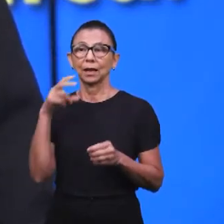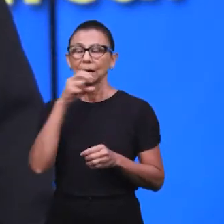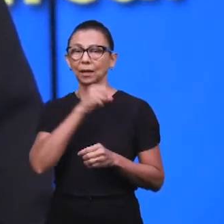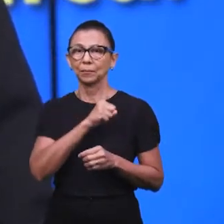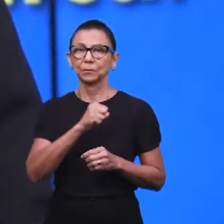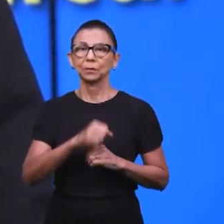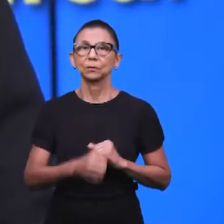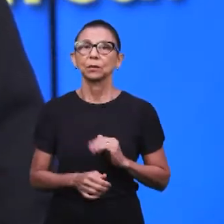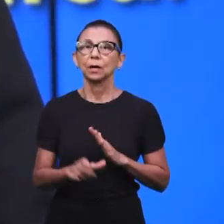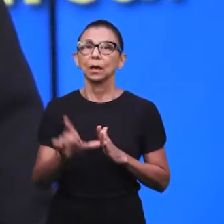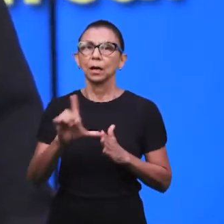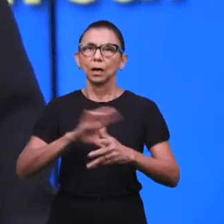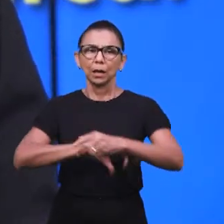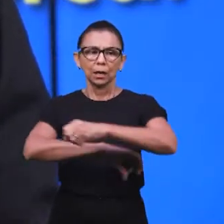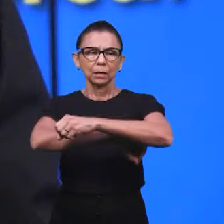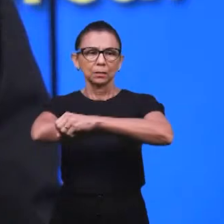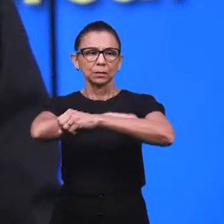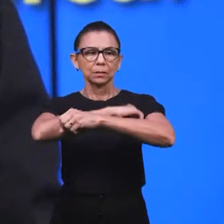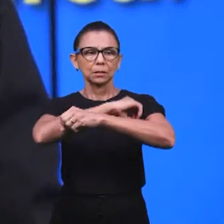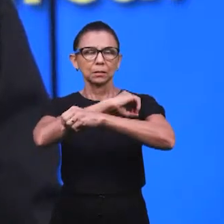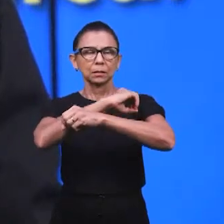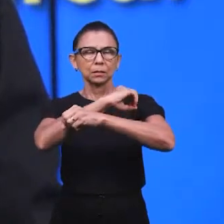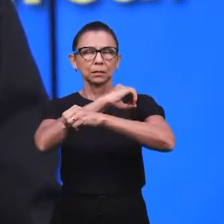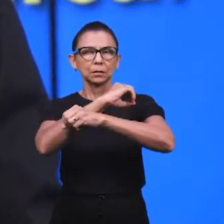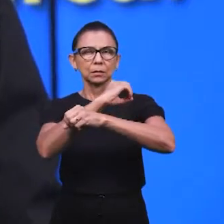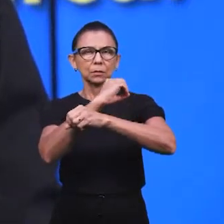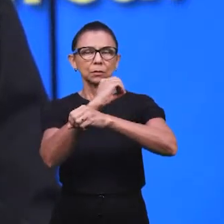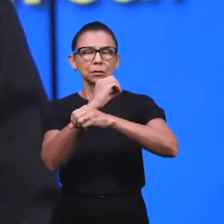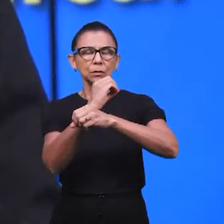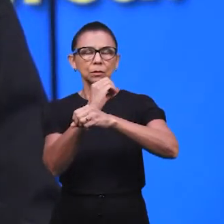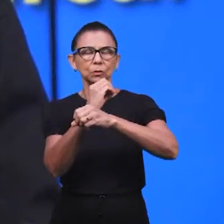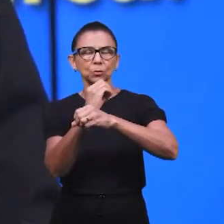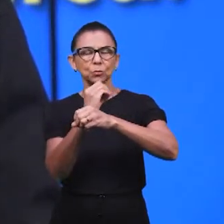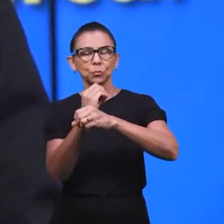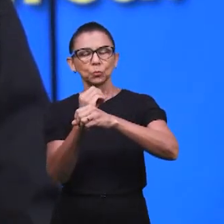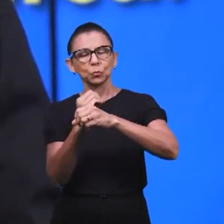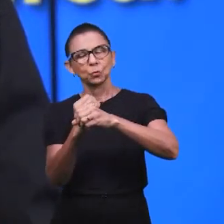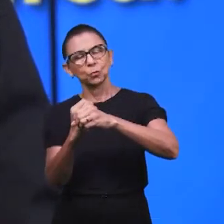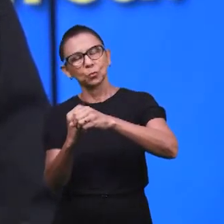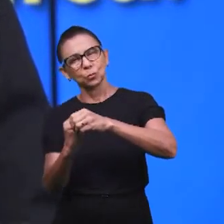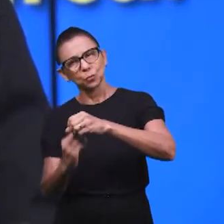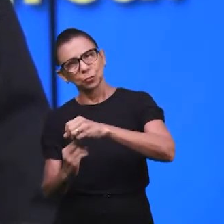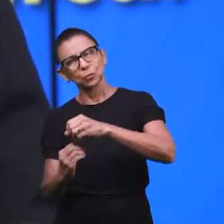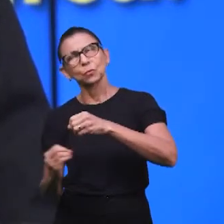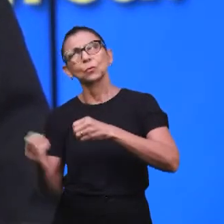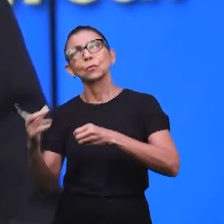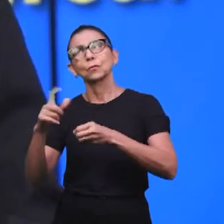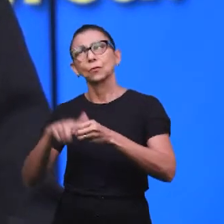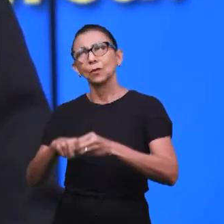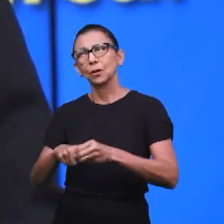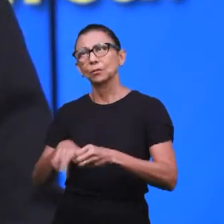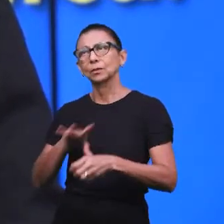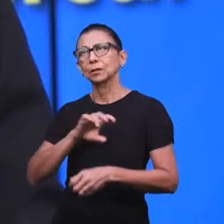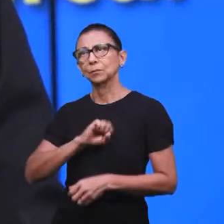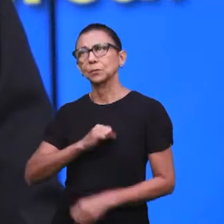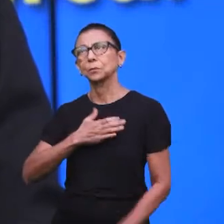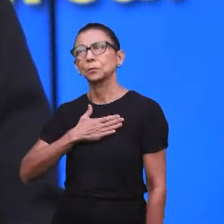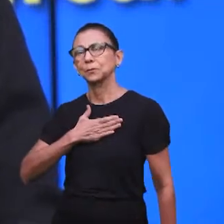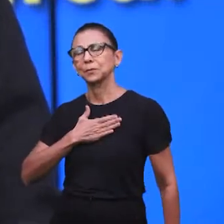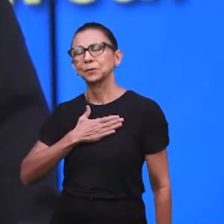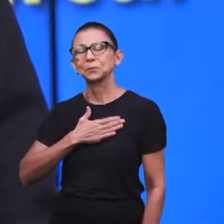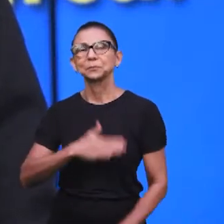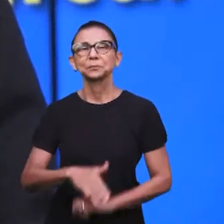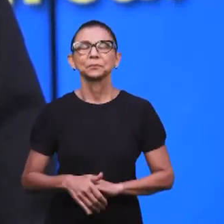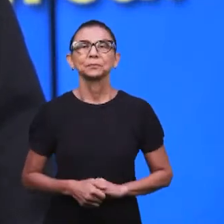Senhor Jesus e antes mesmo que caiam as sombras. Então, antes que refresque o dia, antes que caiam as sombras,